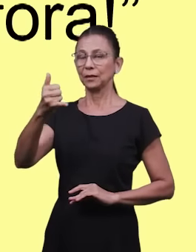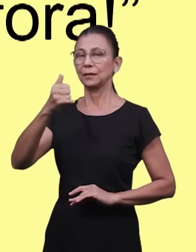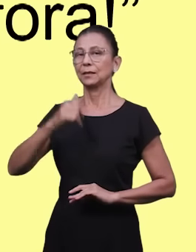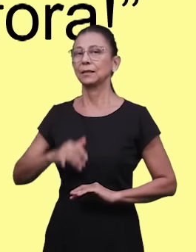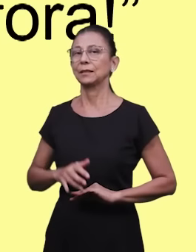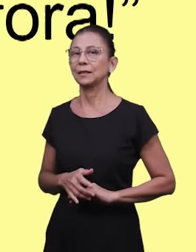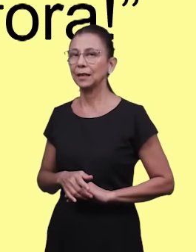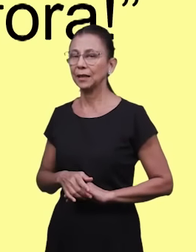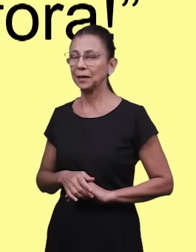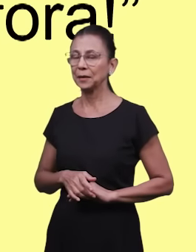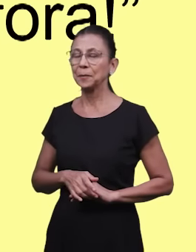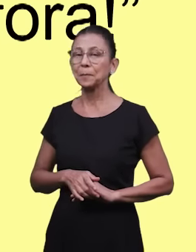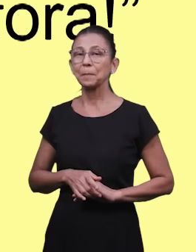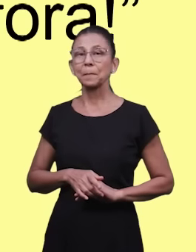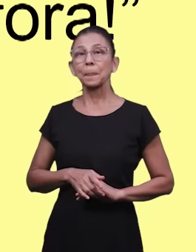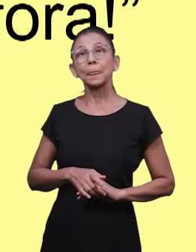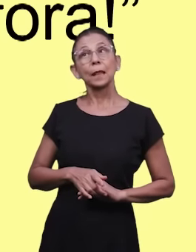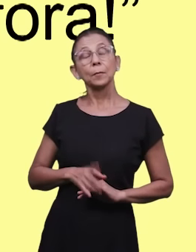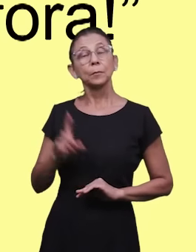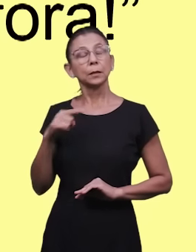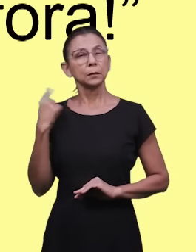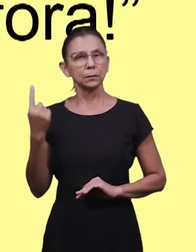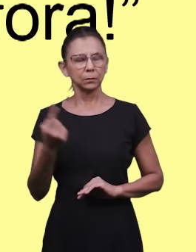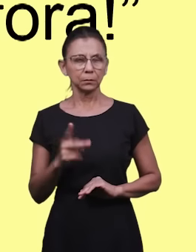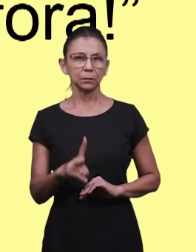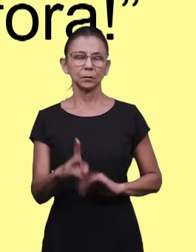as nossas vidas para estarmos